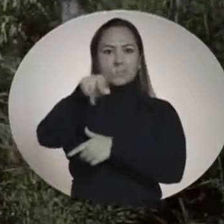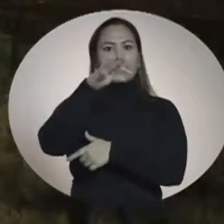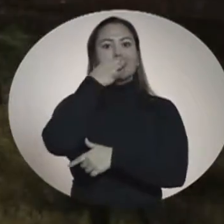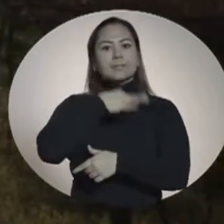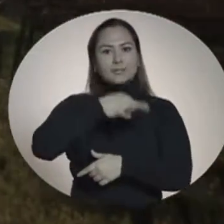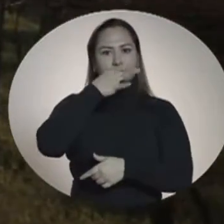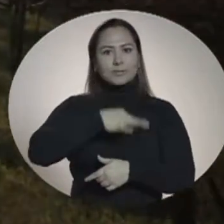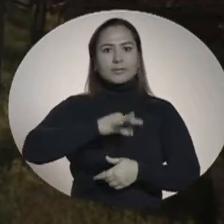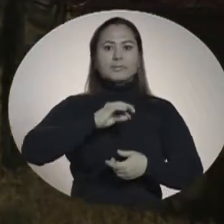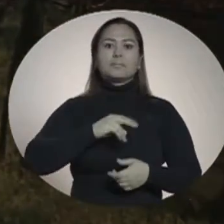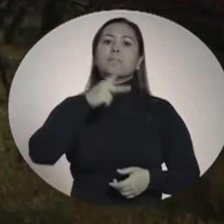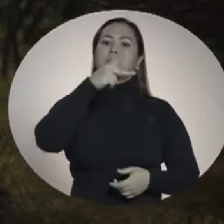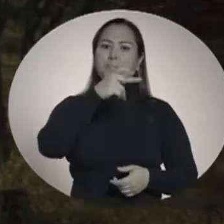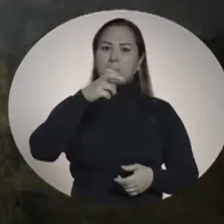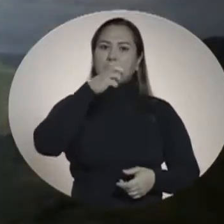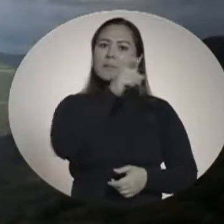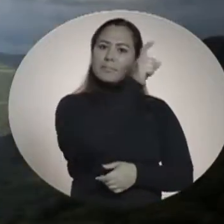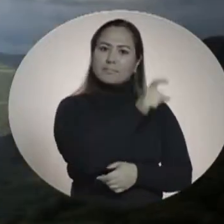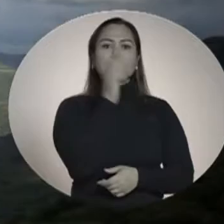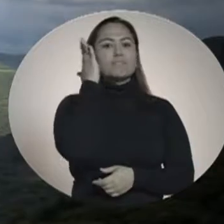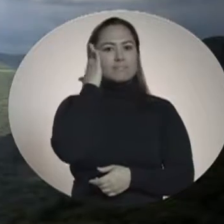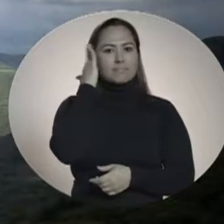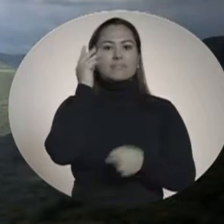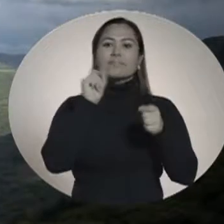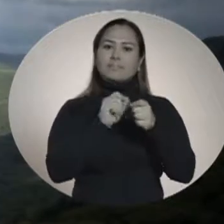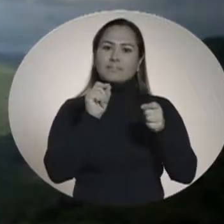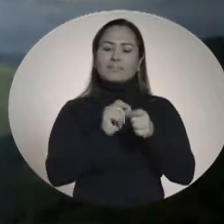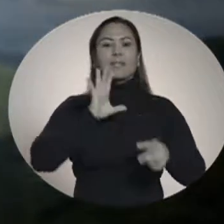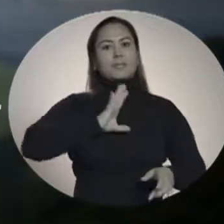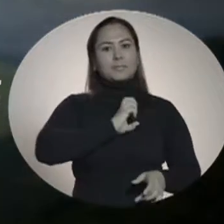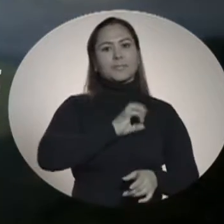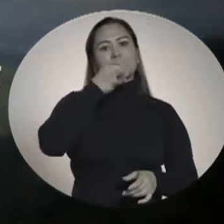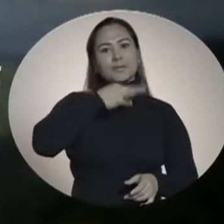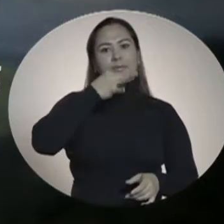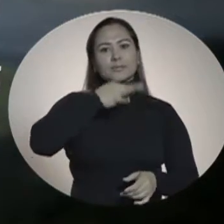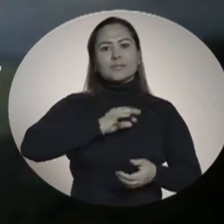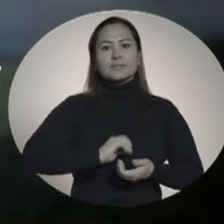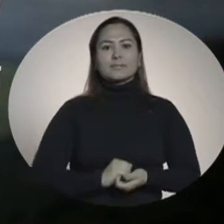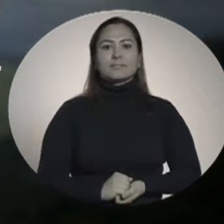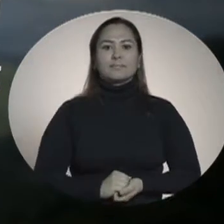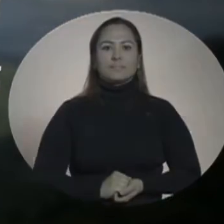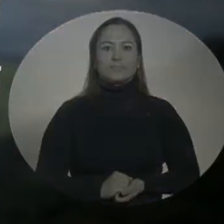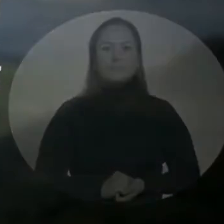para Caxias. Pepe sabe fazer por amor a Caxias.